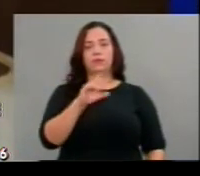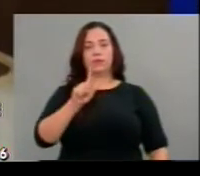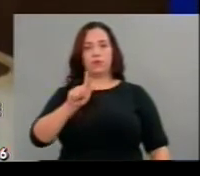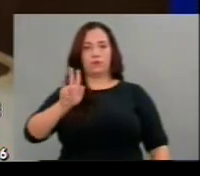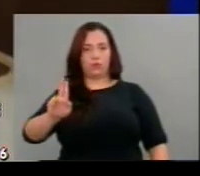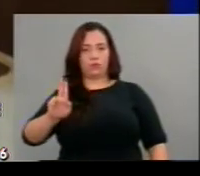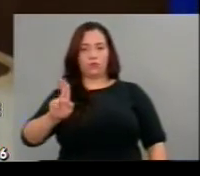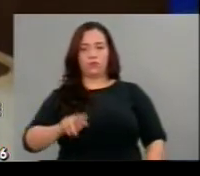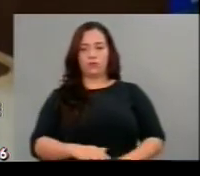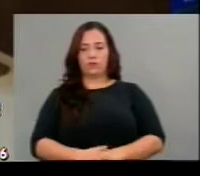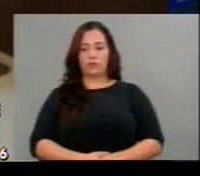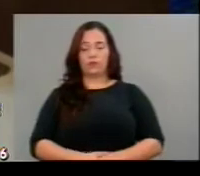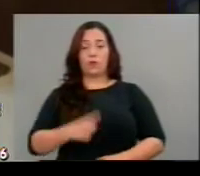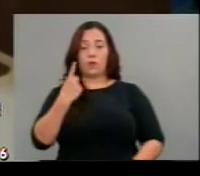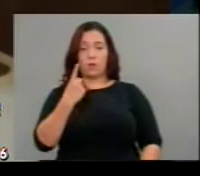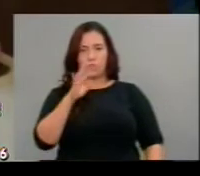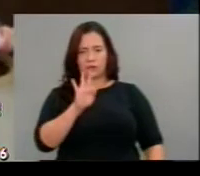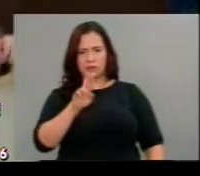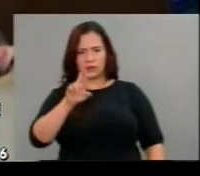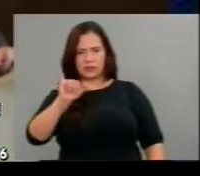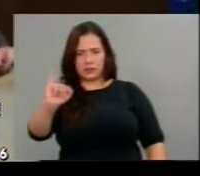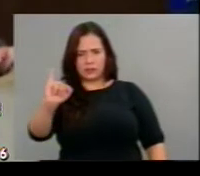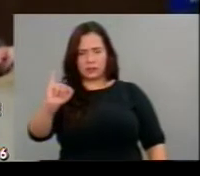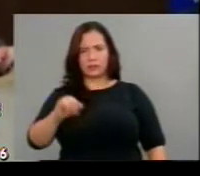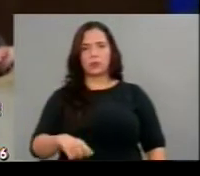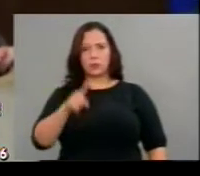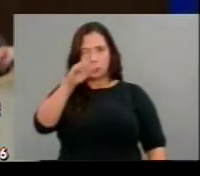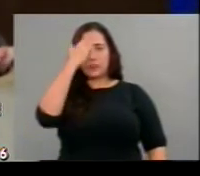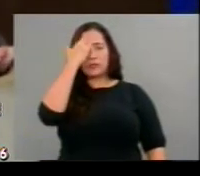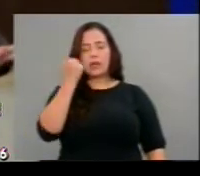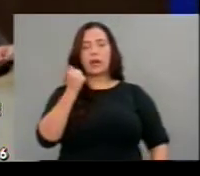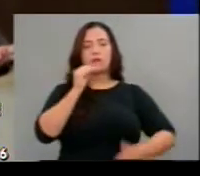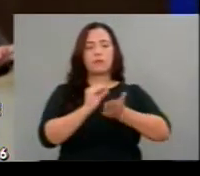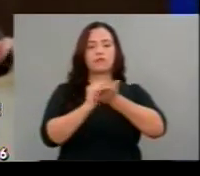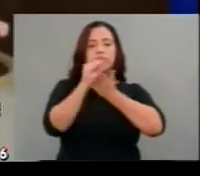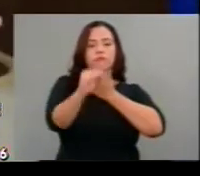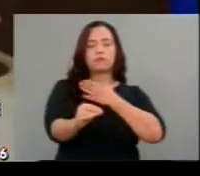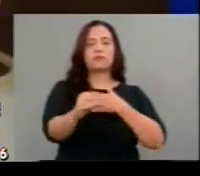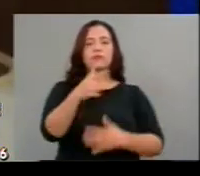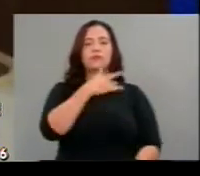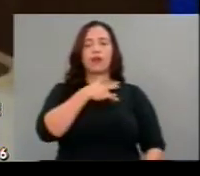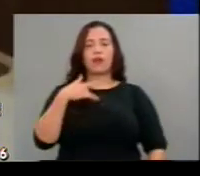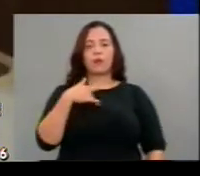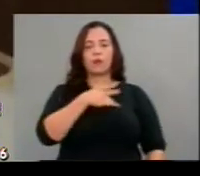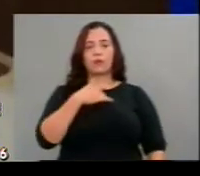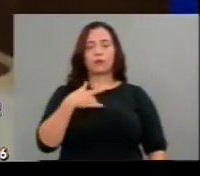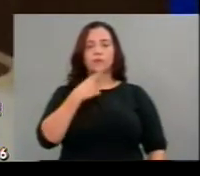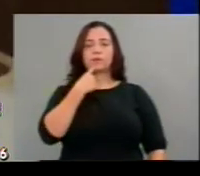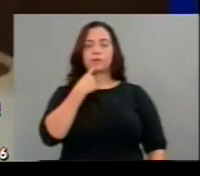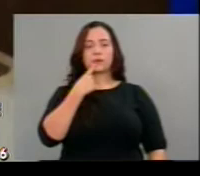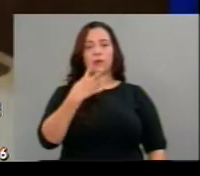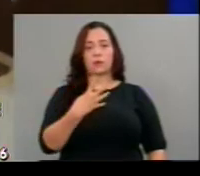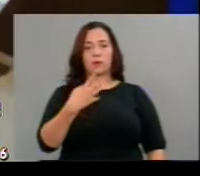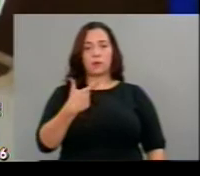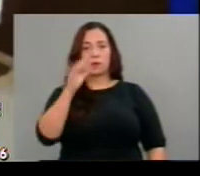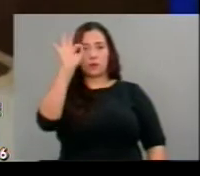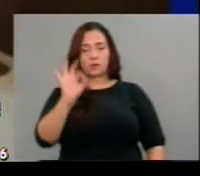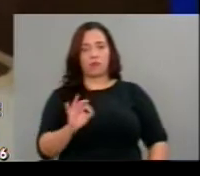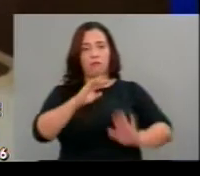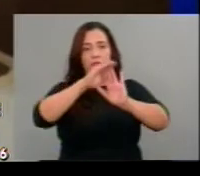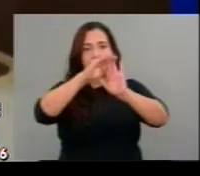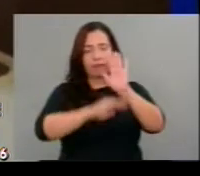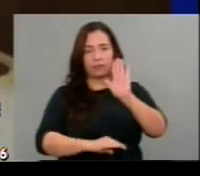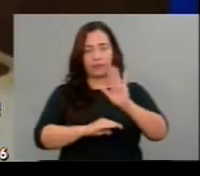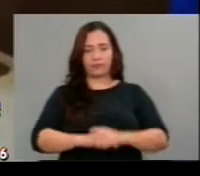1 trilhão! O senhor sabe quanto é que foi para a saúde? 10 vezes menos. 42%. Está aqui.